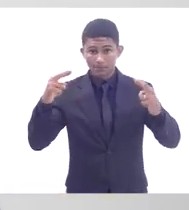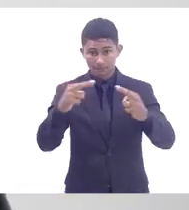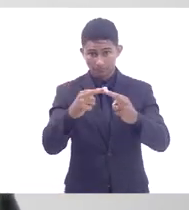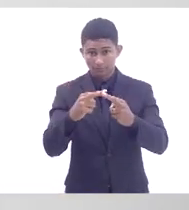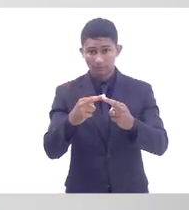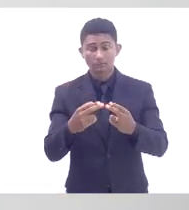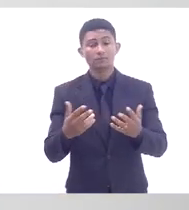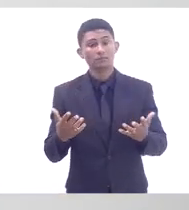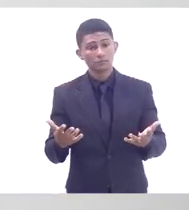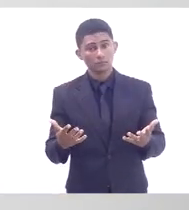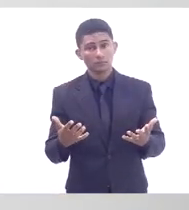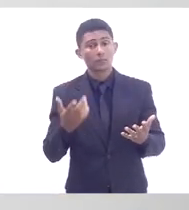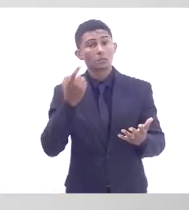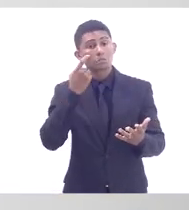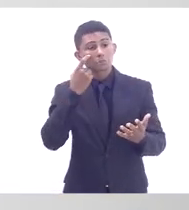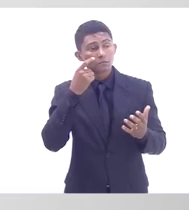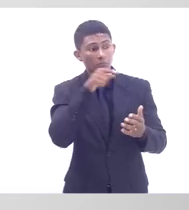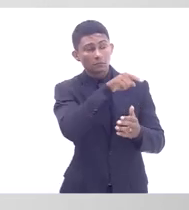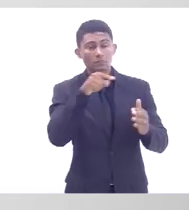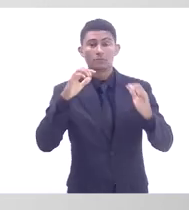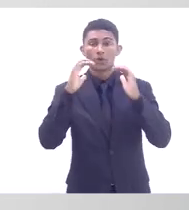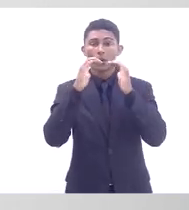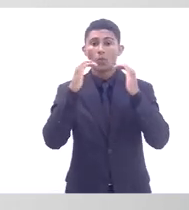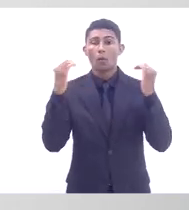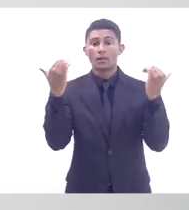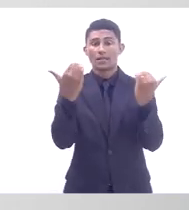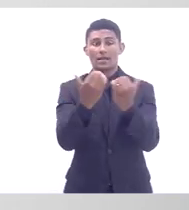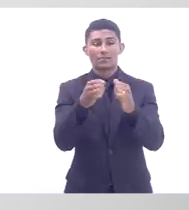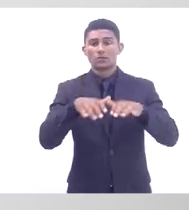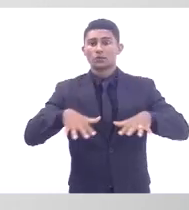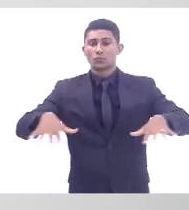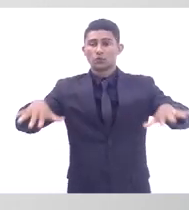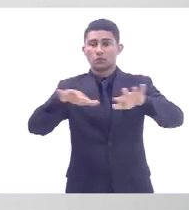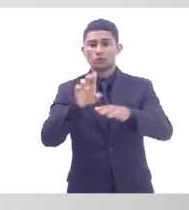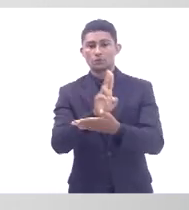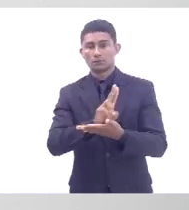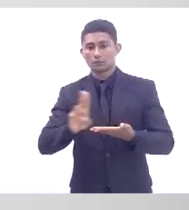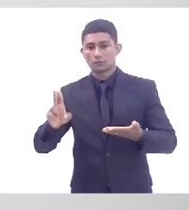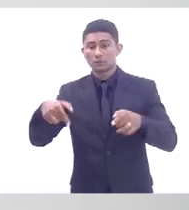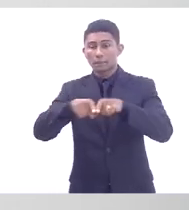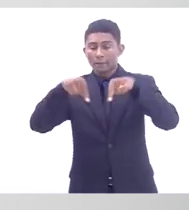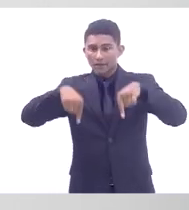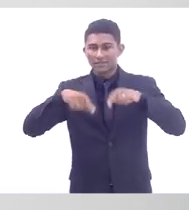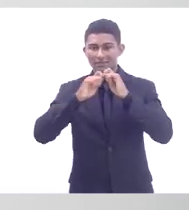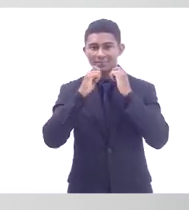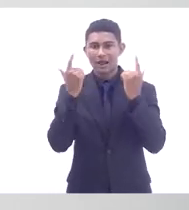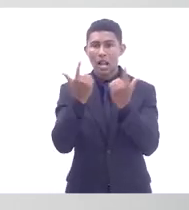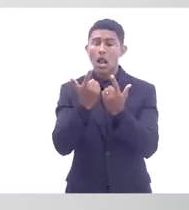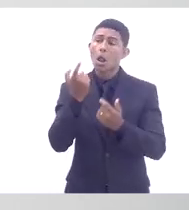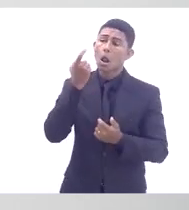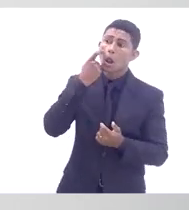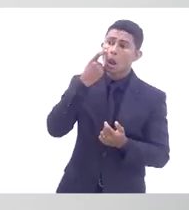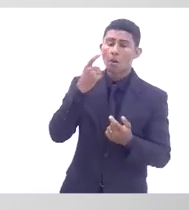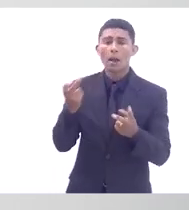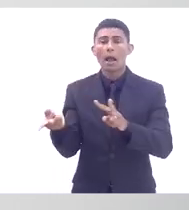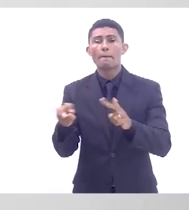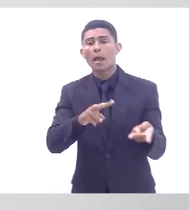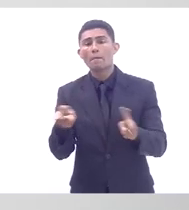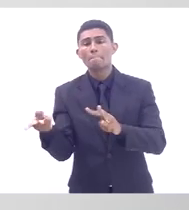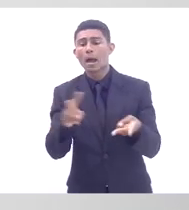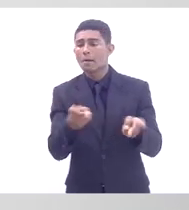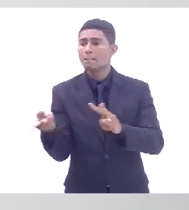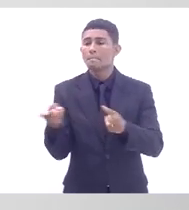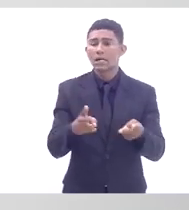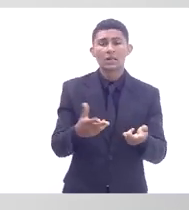é com a comunidade Universitária com o a sanar quaisquer dúvidas de onde anda os encaminhamentos para que a gente